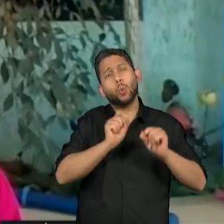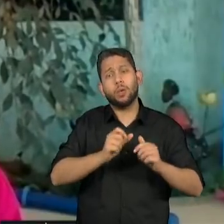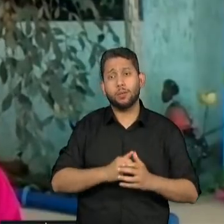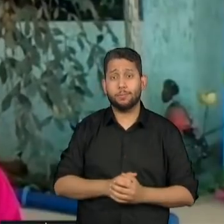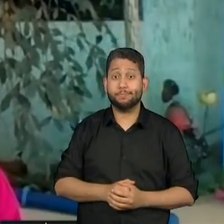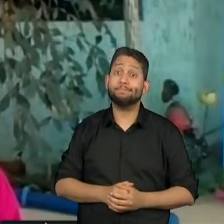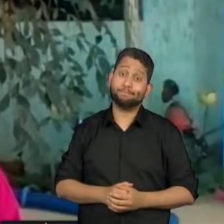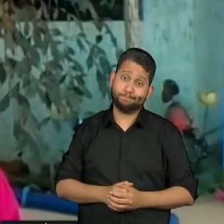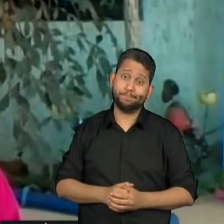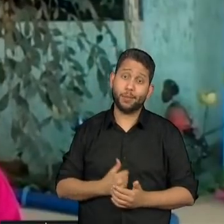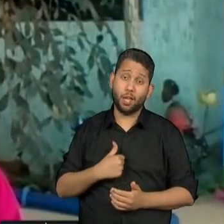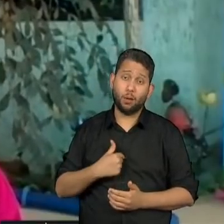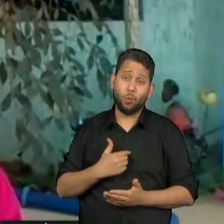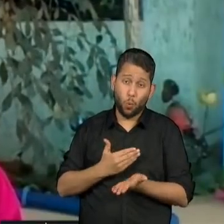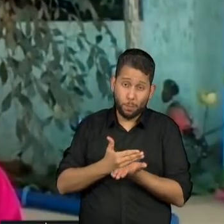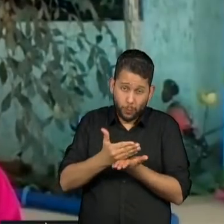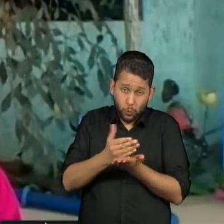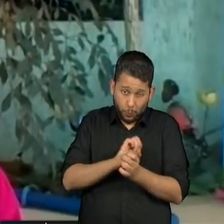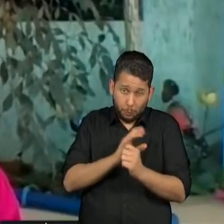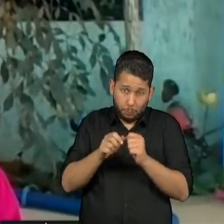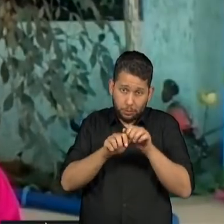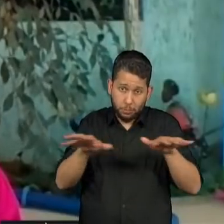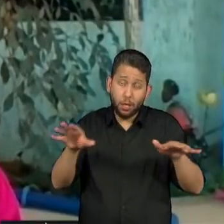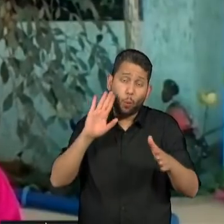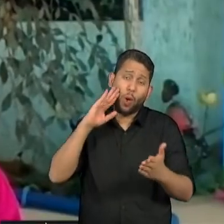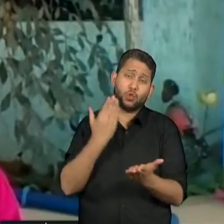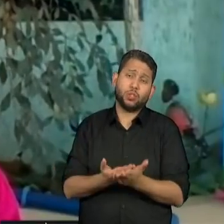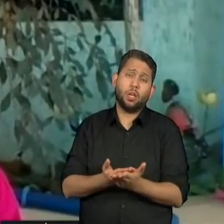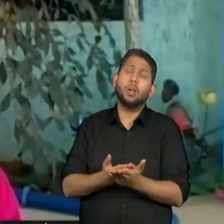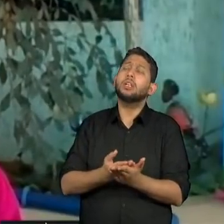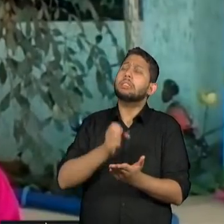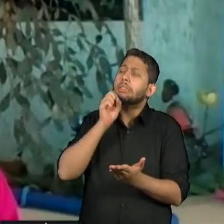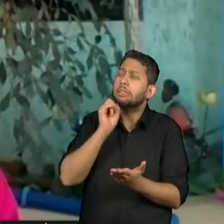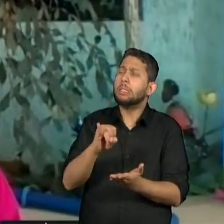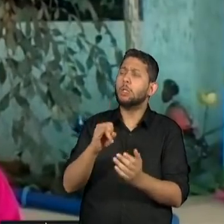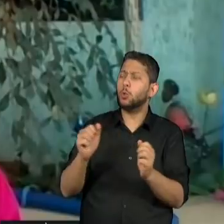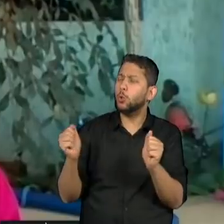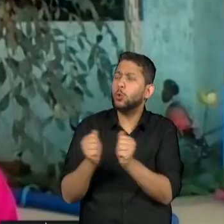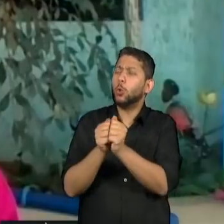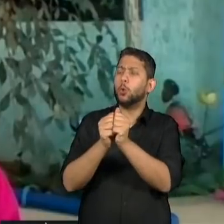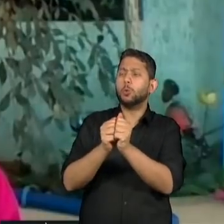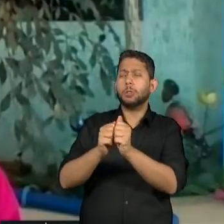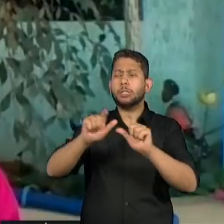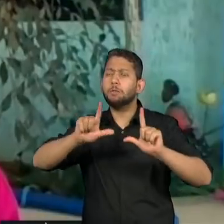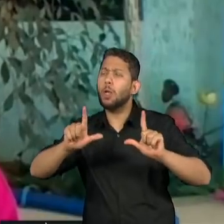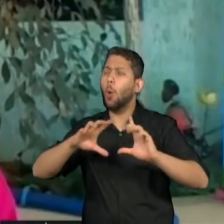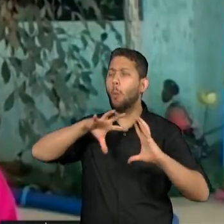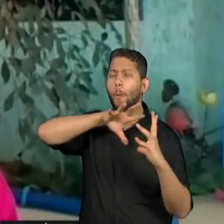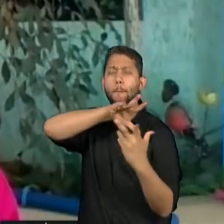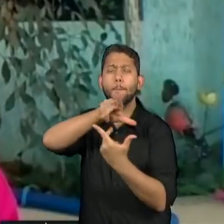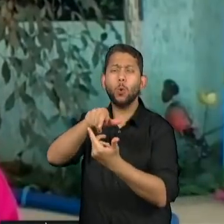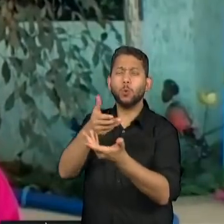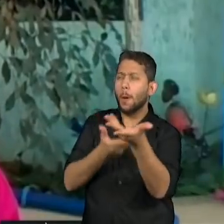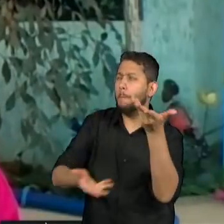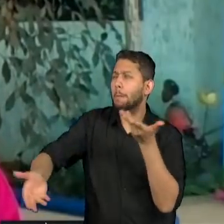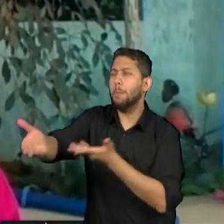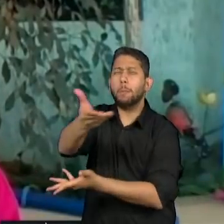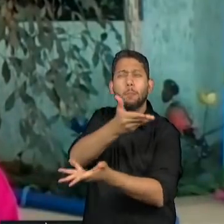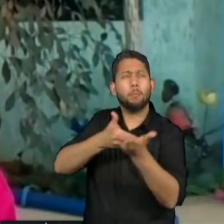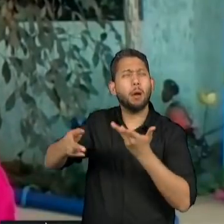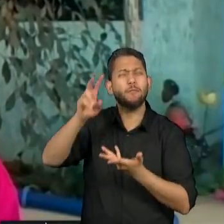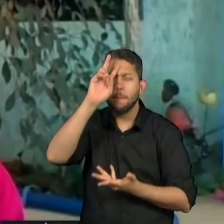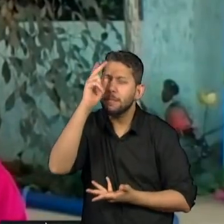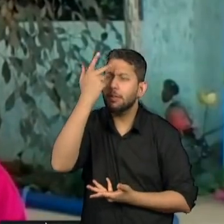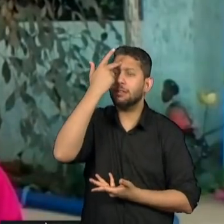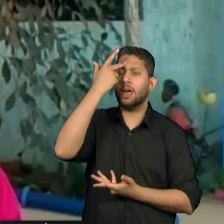que acreditou no começo da pandemia que isso seria suficiente, seria um gatilho, não sei se é suficiente, mas seria um gatilho para repensar